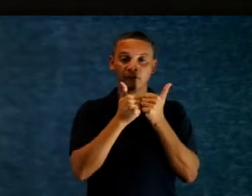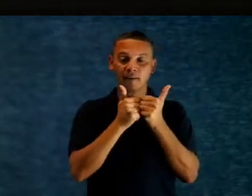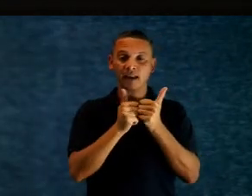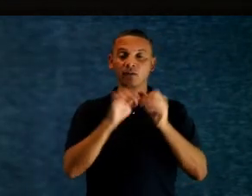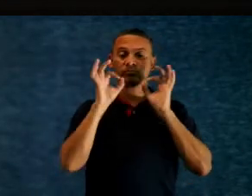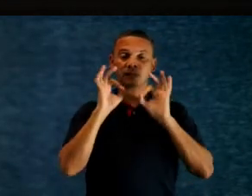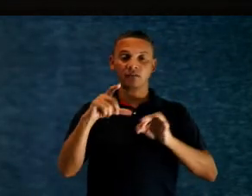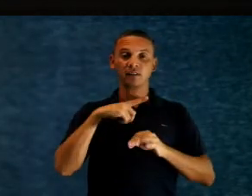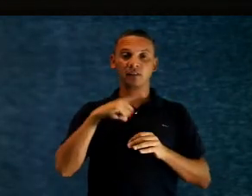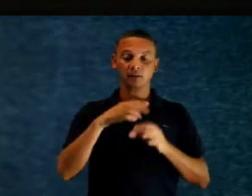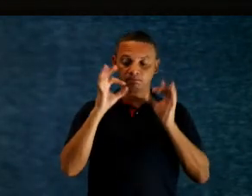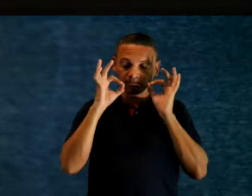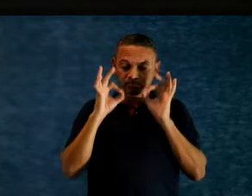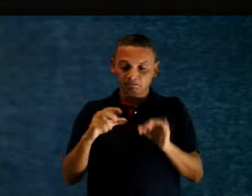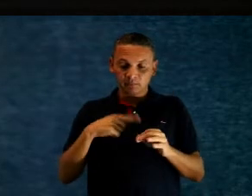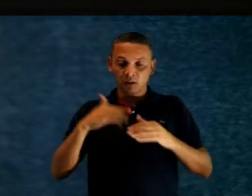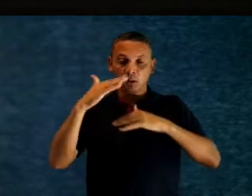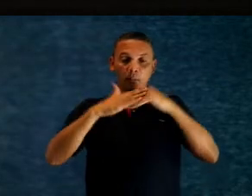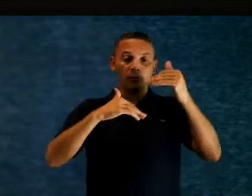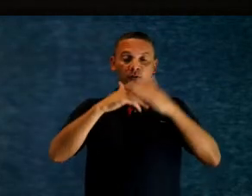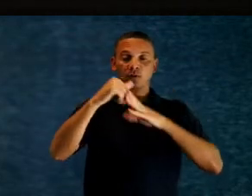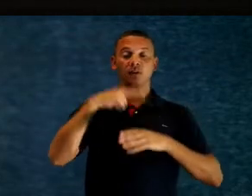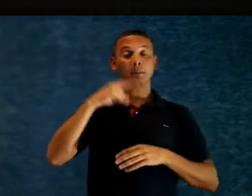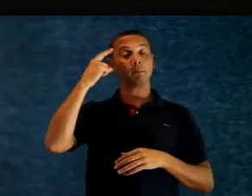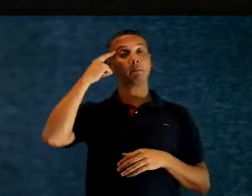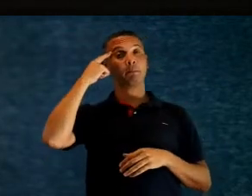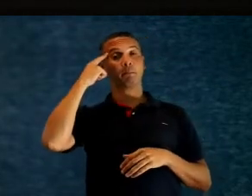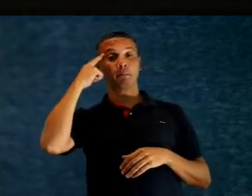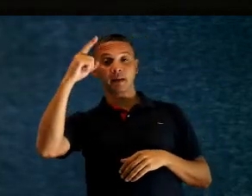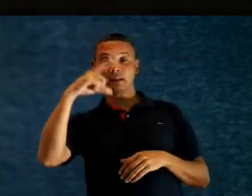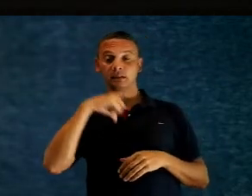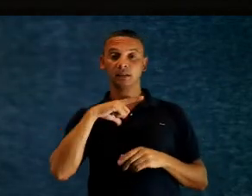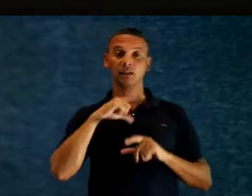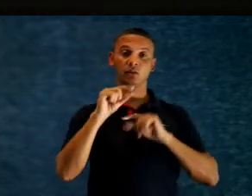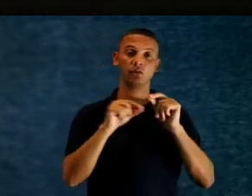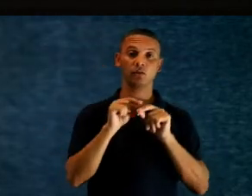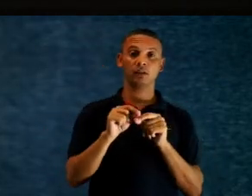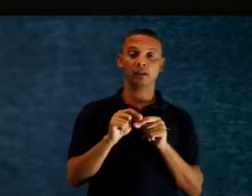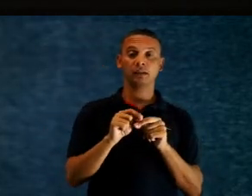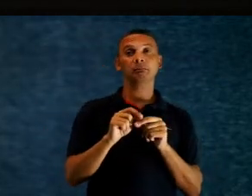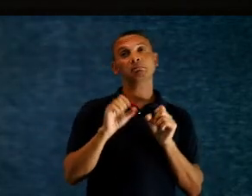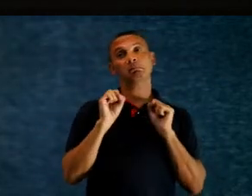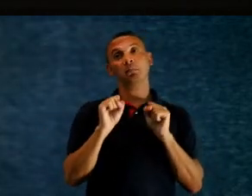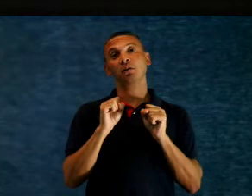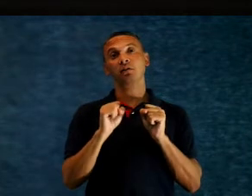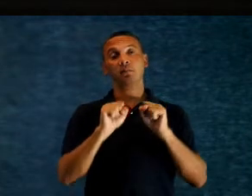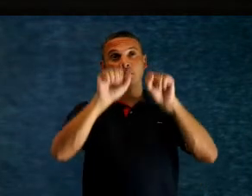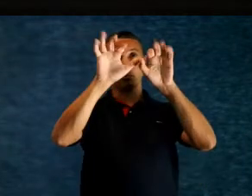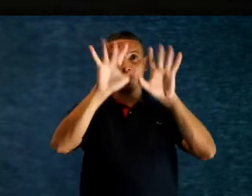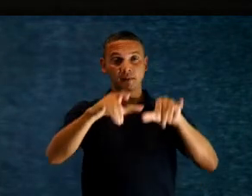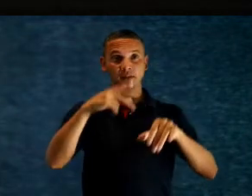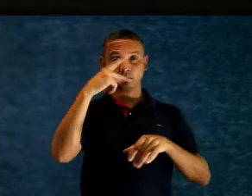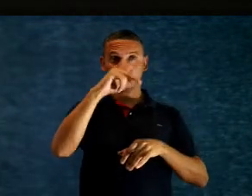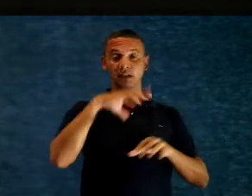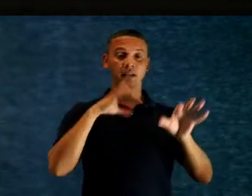a organização desse acervo e a publicação de tudo isso. Isso vai demandar um trabalho muito grande, porque